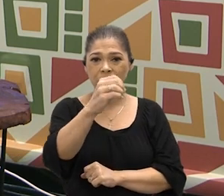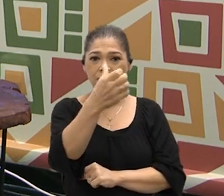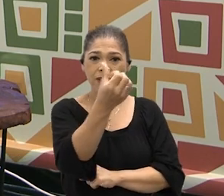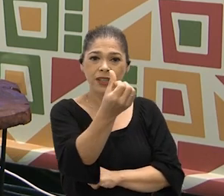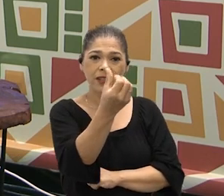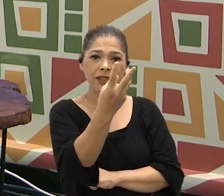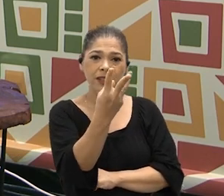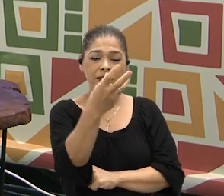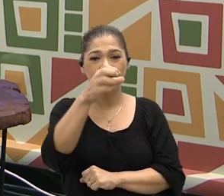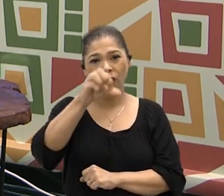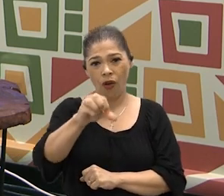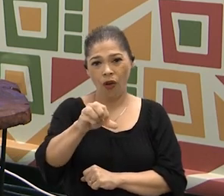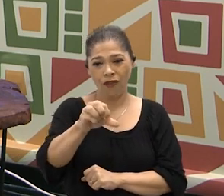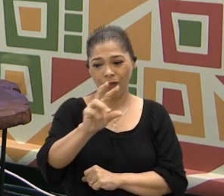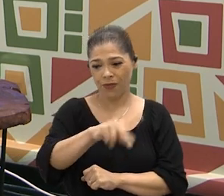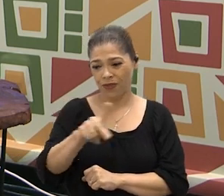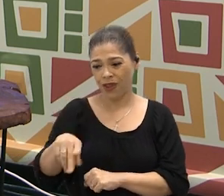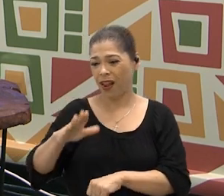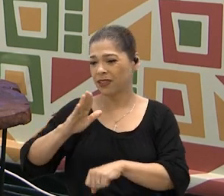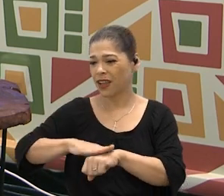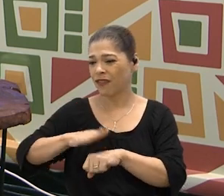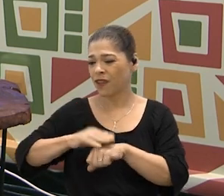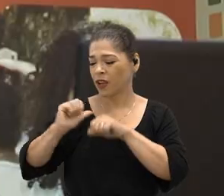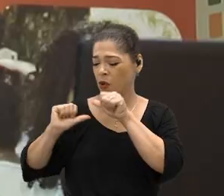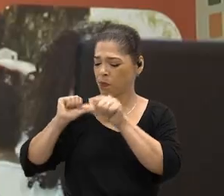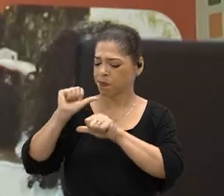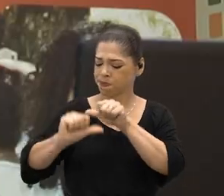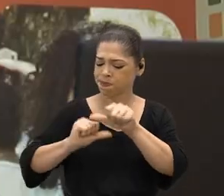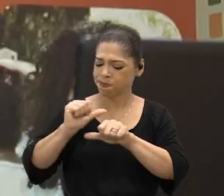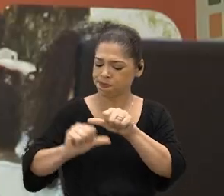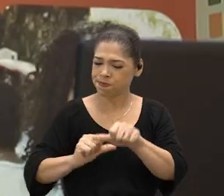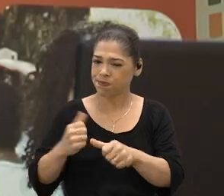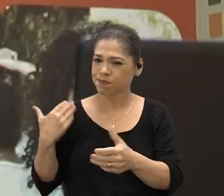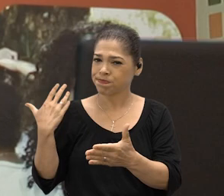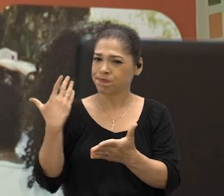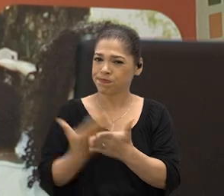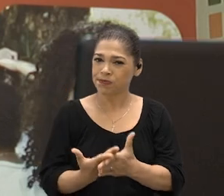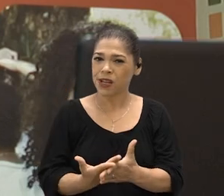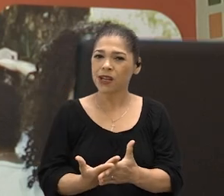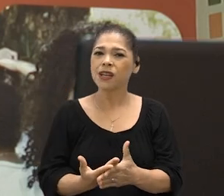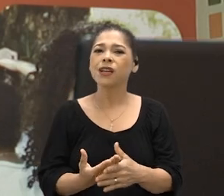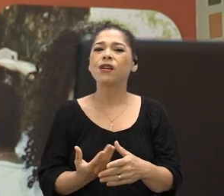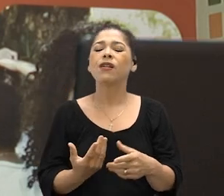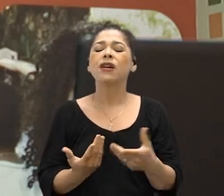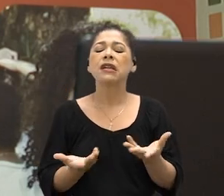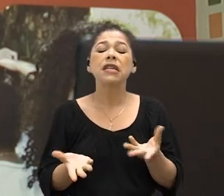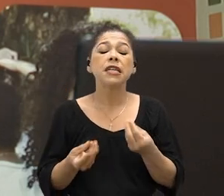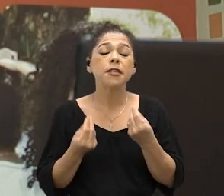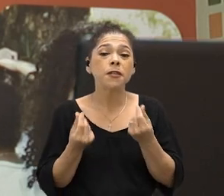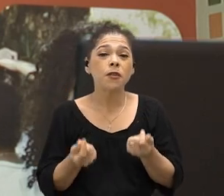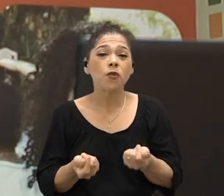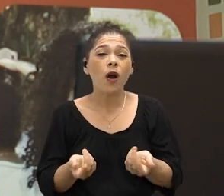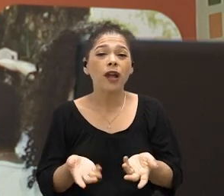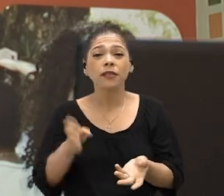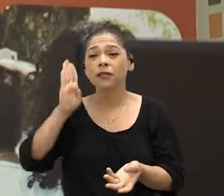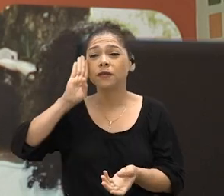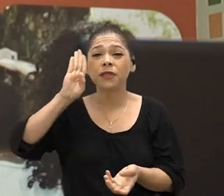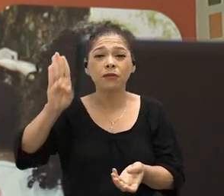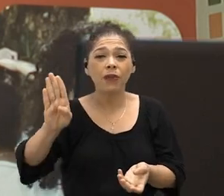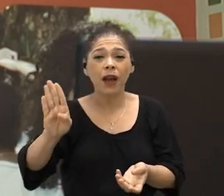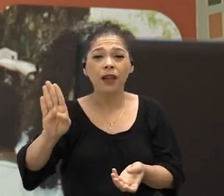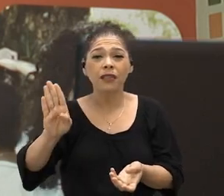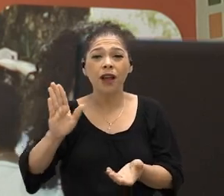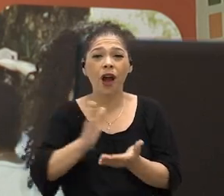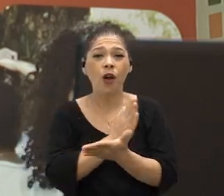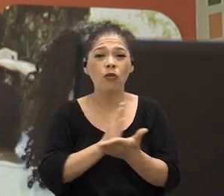10.639 Professor ela tem realizado mudanças nesse sentido e que Quais os